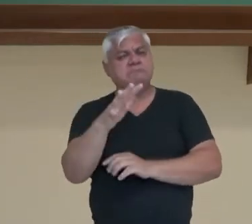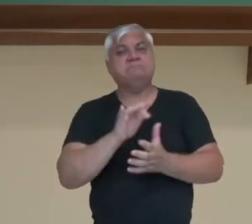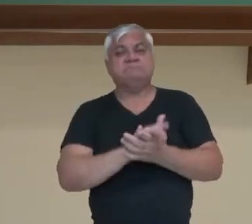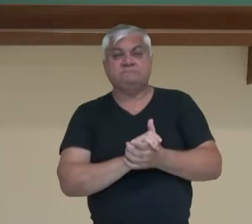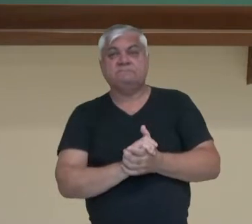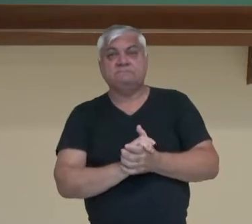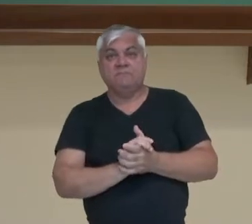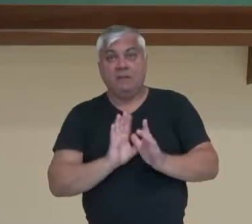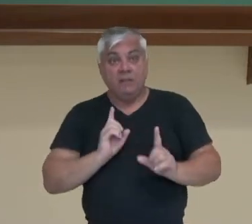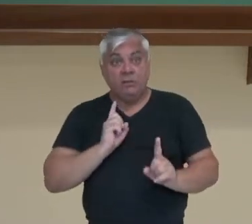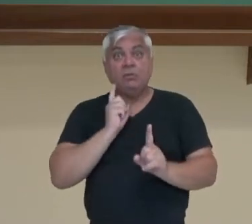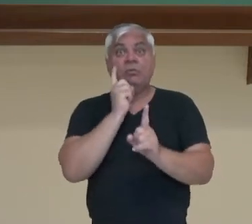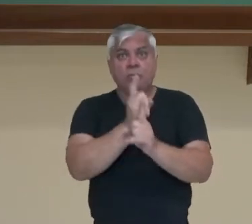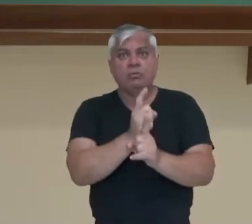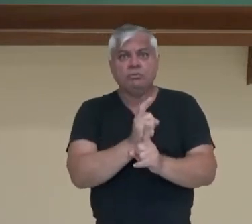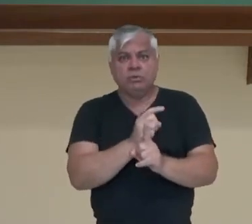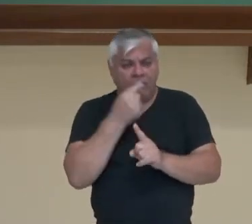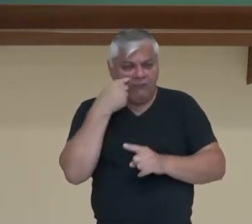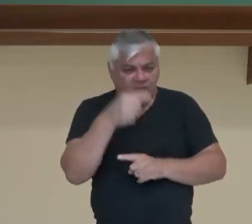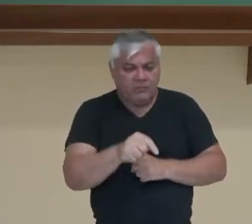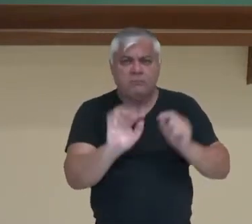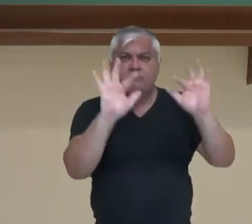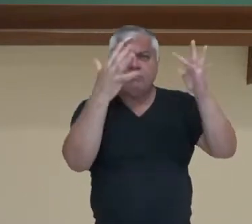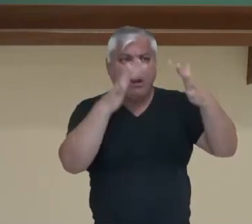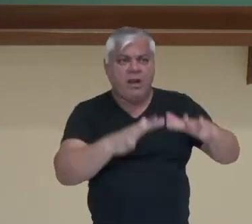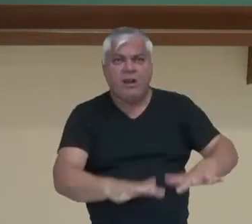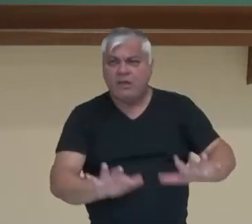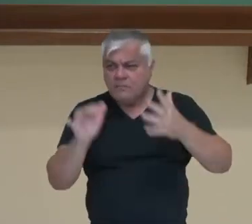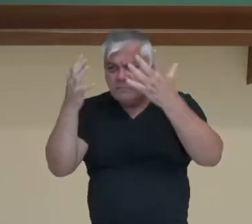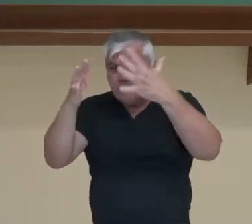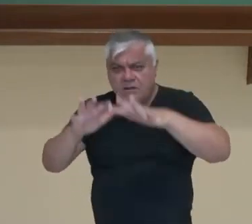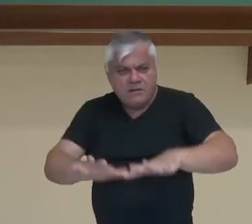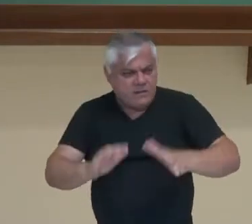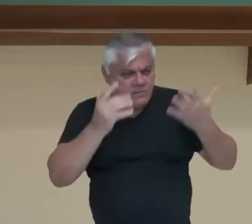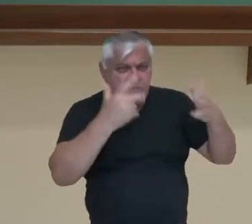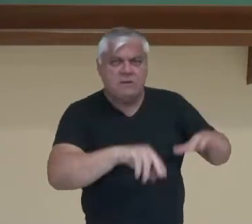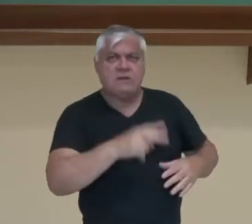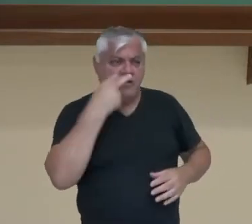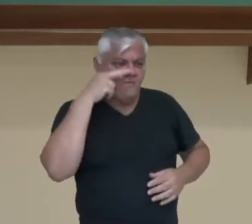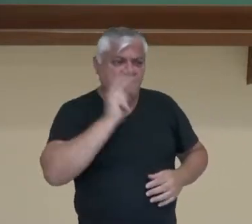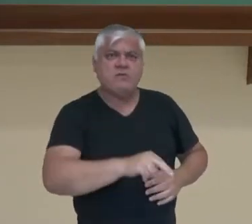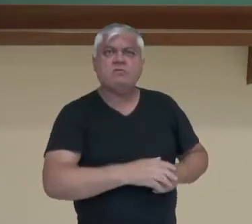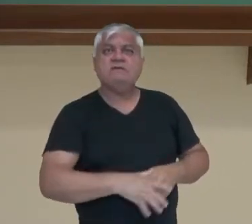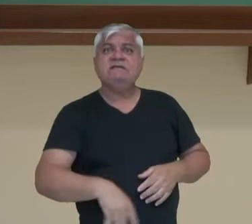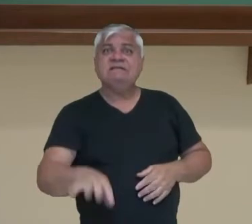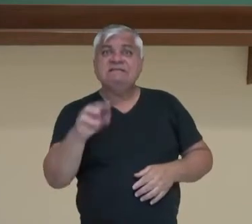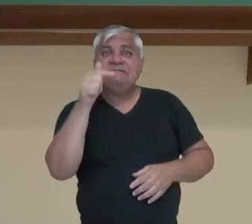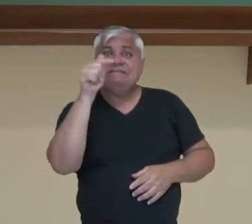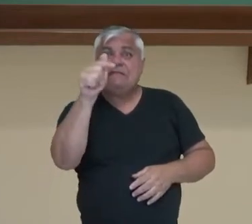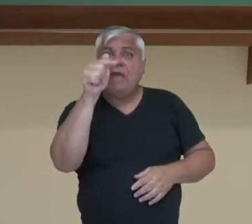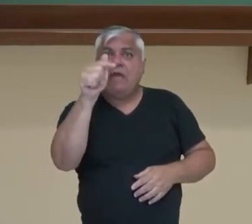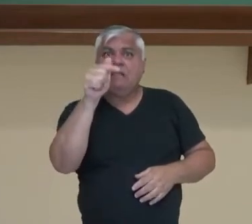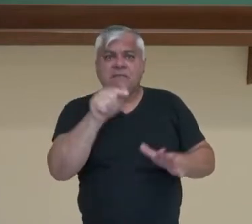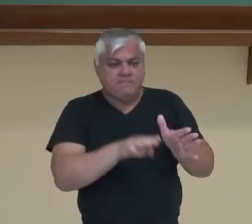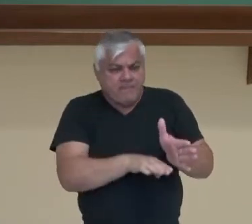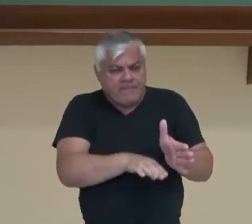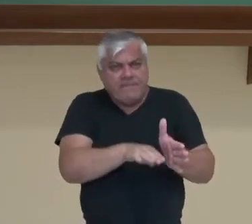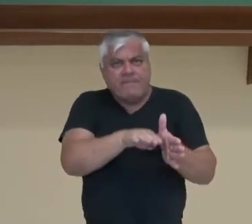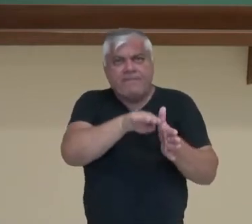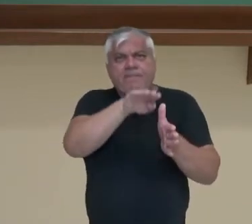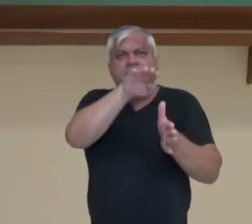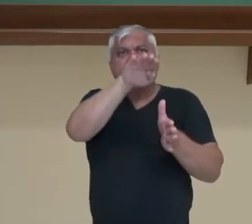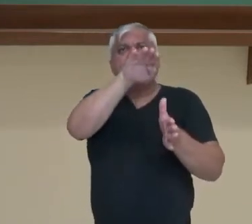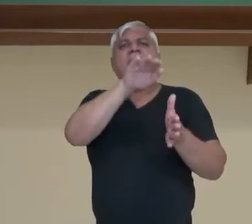Foi encontrado as ruínas de Troia. Aliás, não uma, 7 Troias. Como assim? Sim, tinha